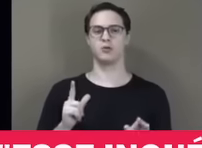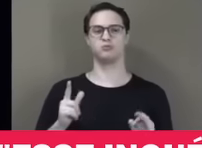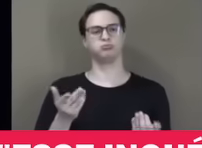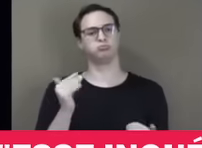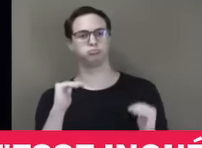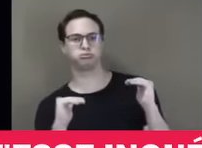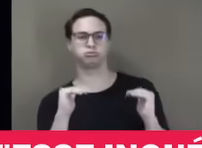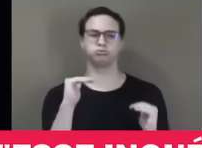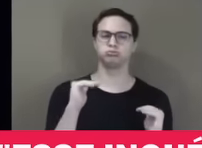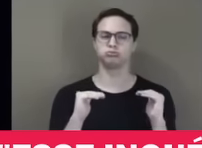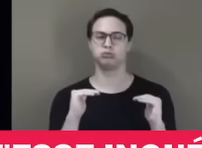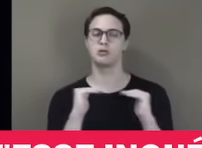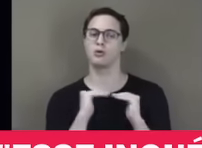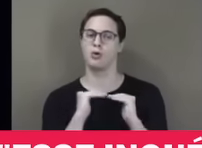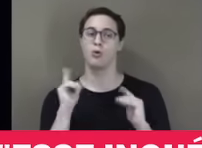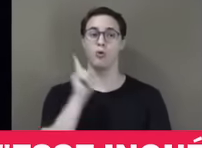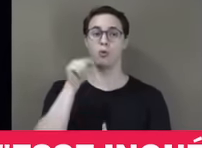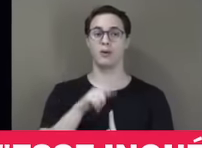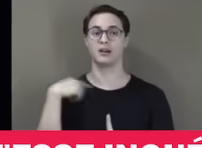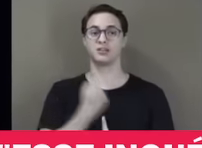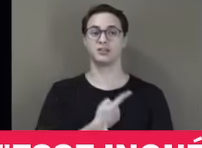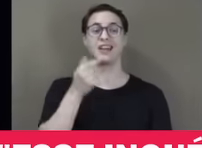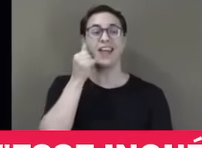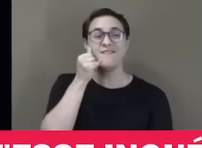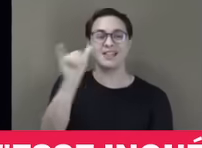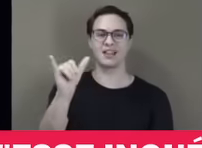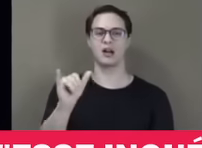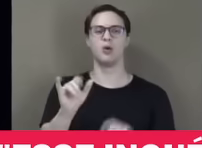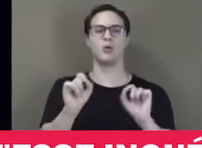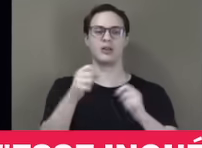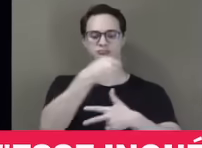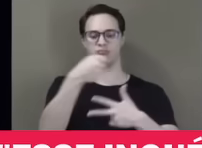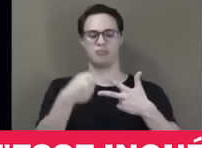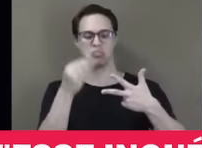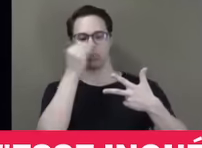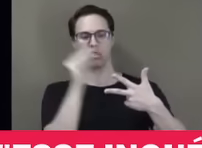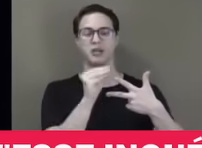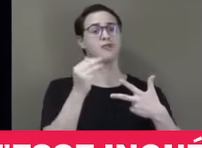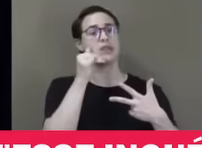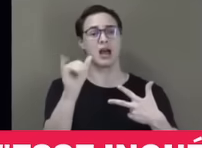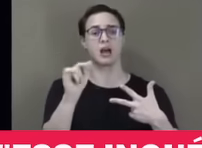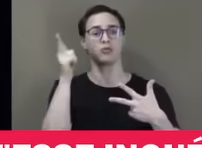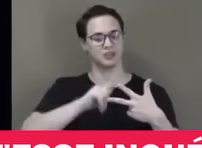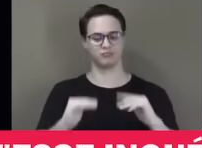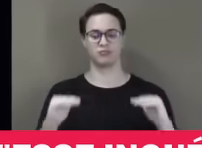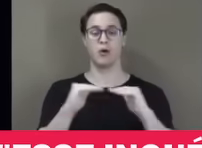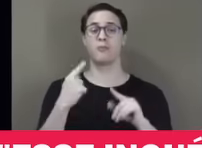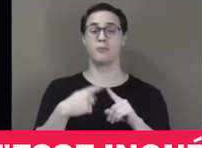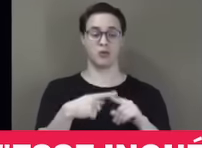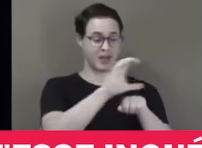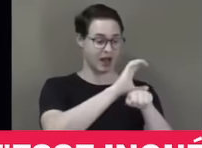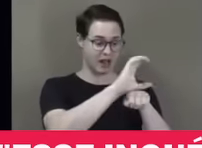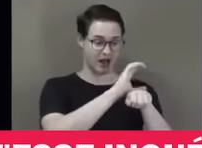ponderação para que nós não olvidemos o princípio basilar da harmonia entre os poderes, que é cláusula pétrea,